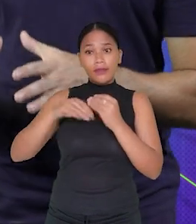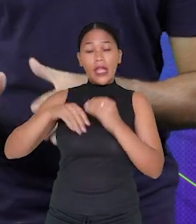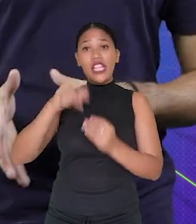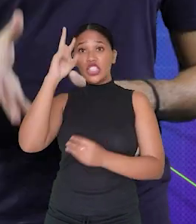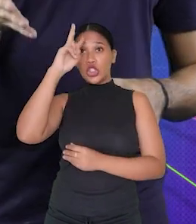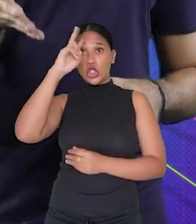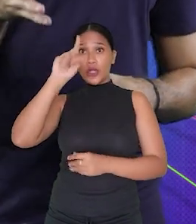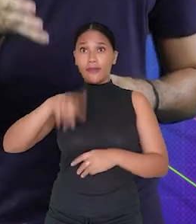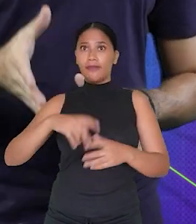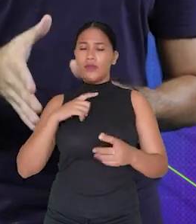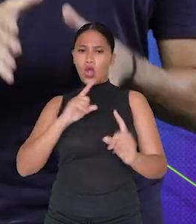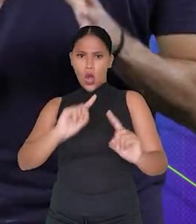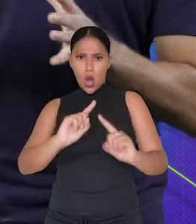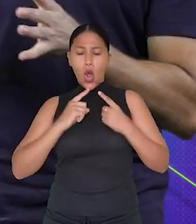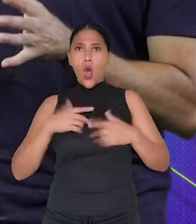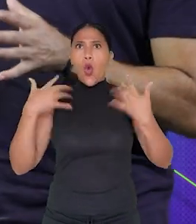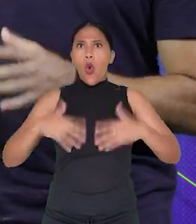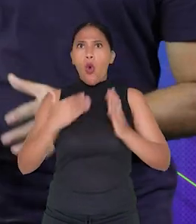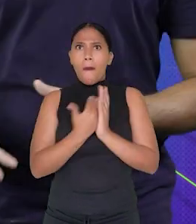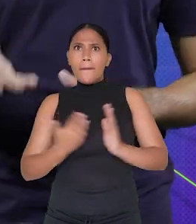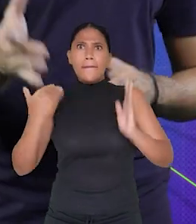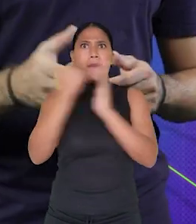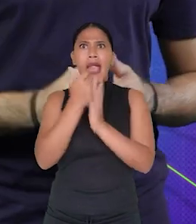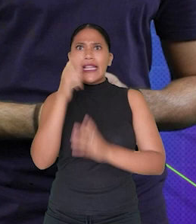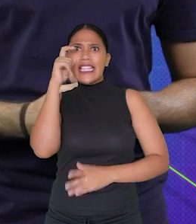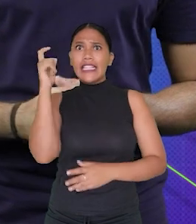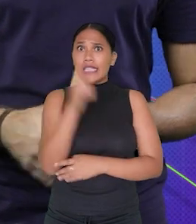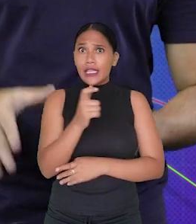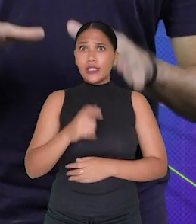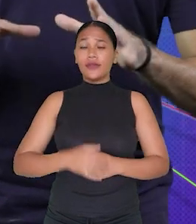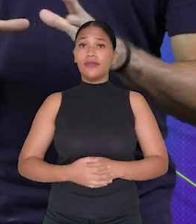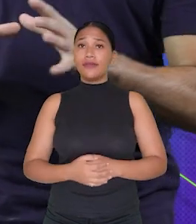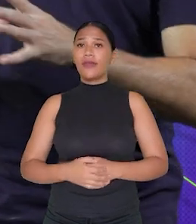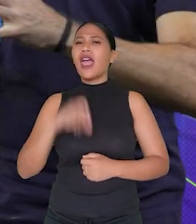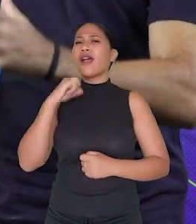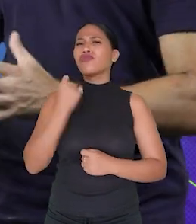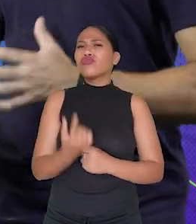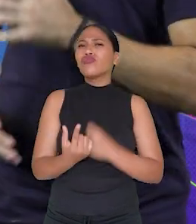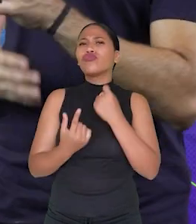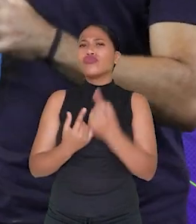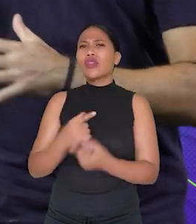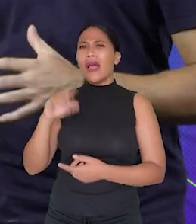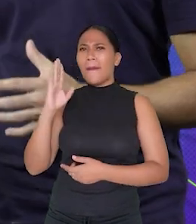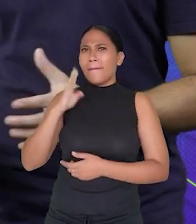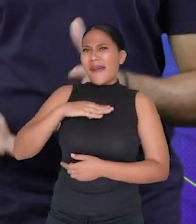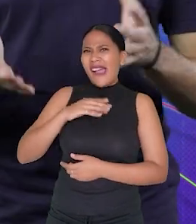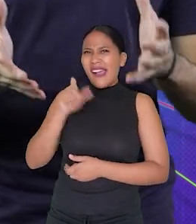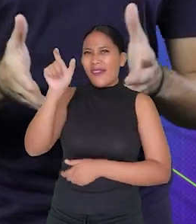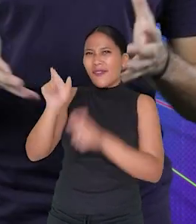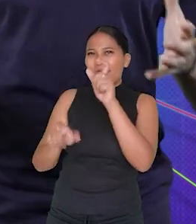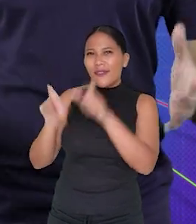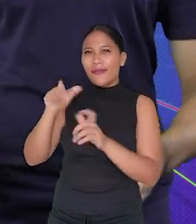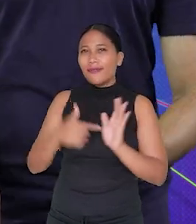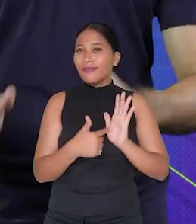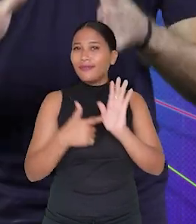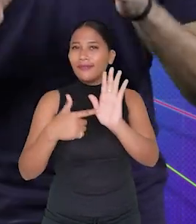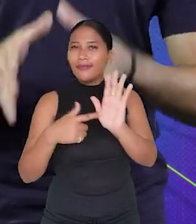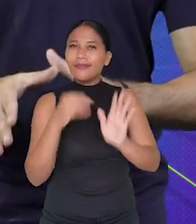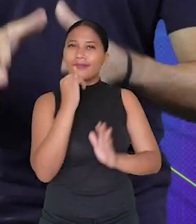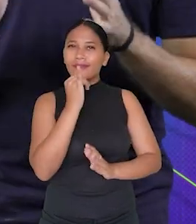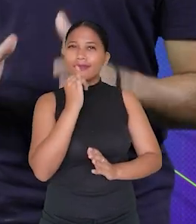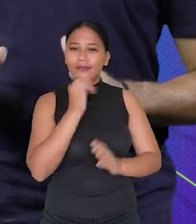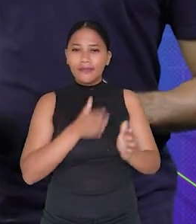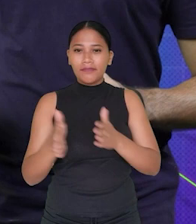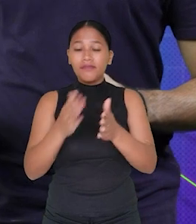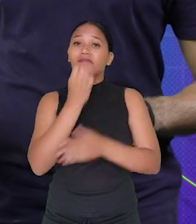a história e cria um confronto mais intensificado e interessante. Esses são apenas alguns dos exemplos de vilões em jogos com